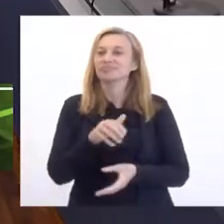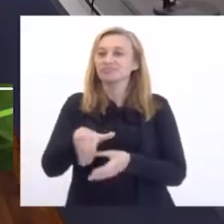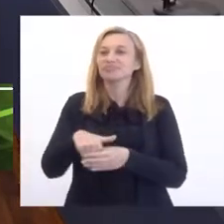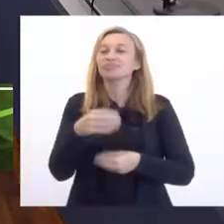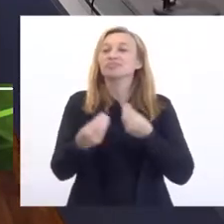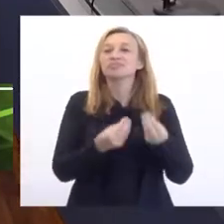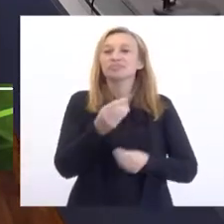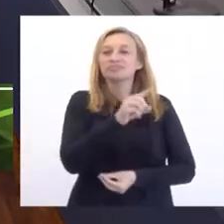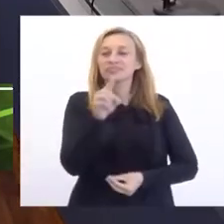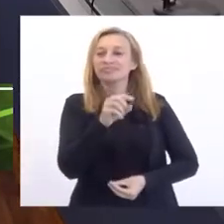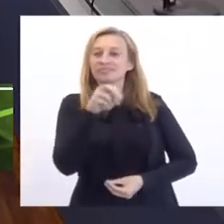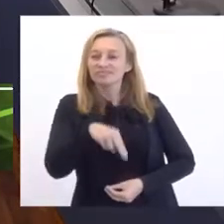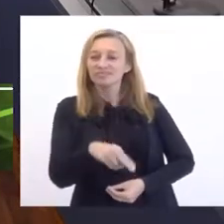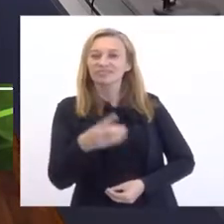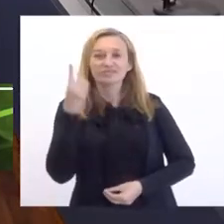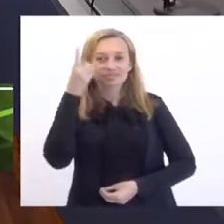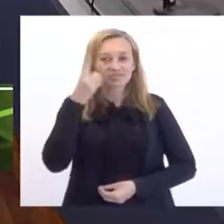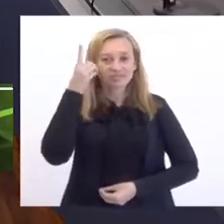Zeidan.